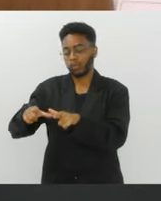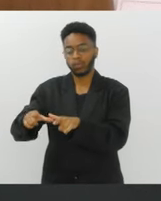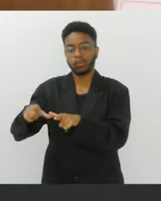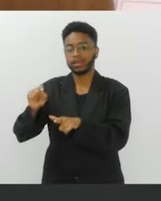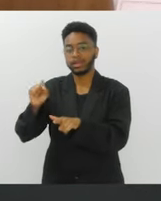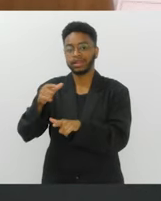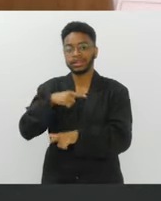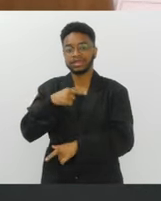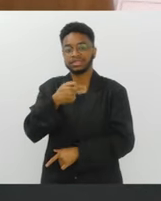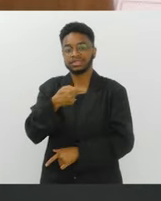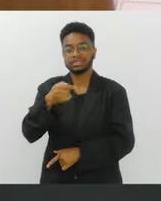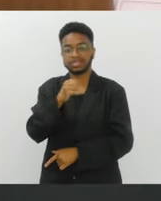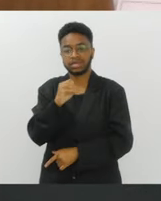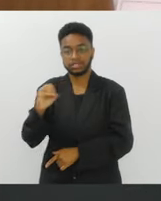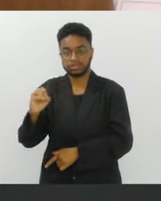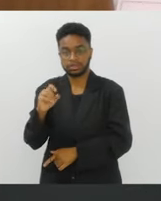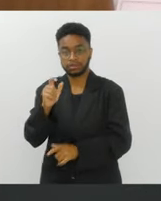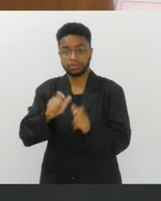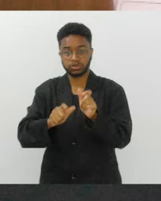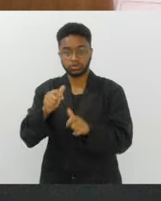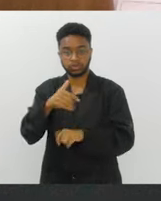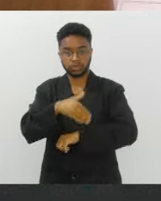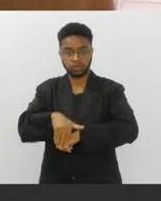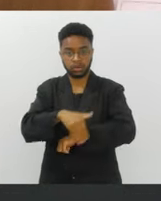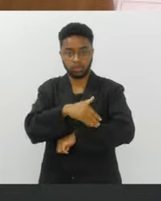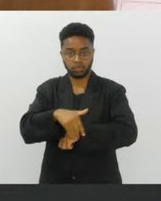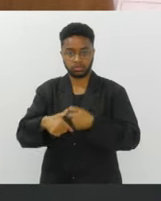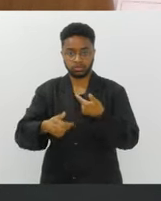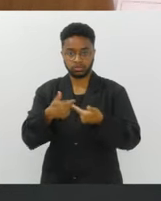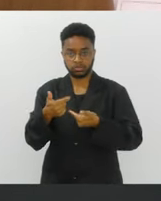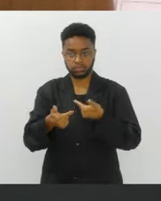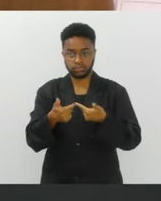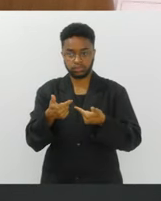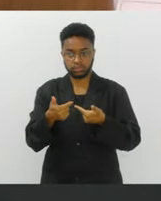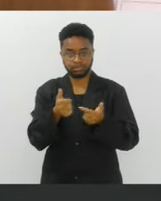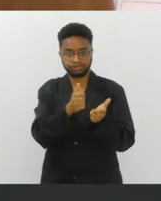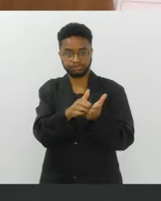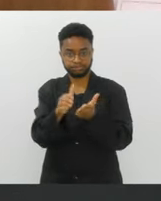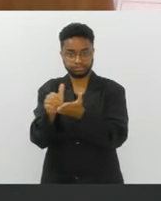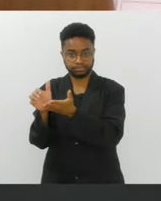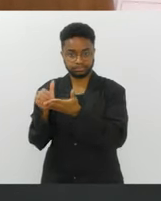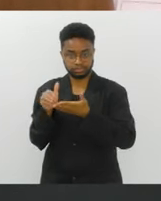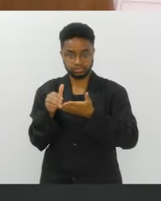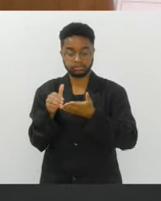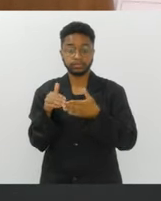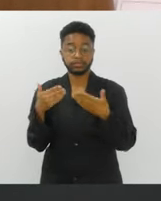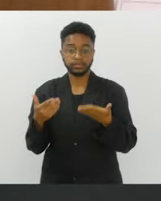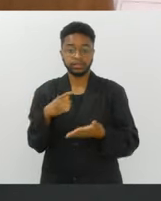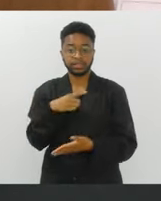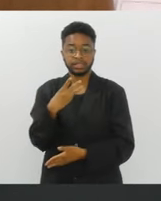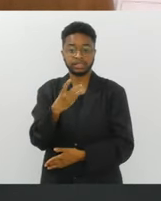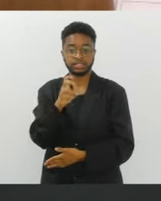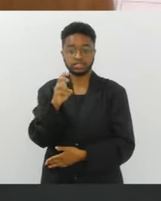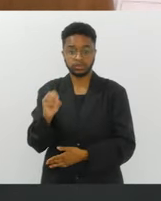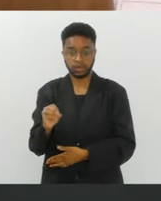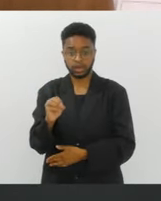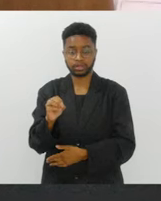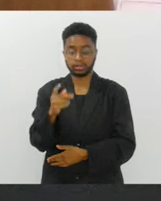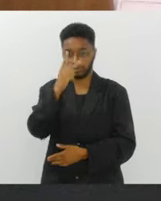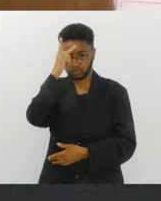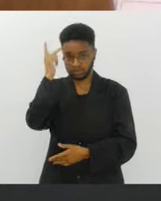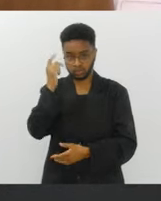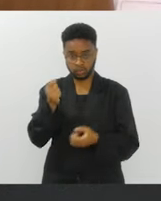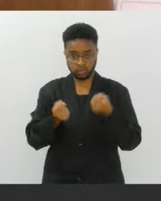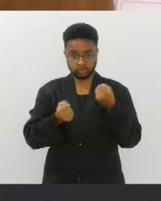700 bilheterias, bilheteiros na rua. Na rua. Nós temos 350 maquinistas hoje em dia